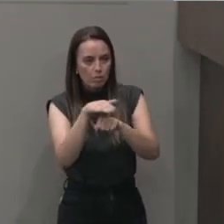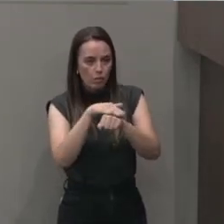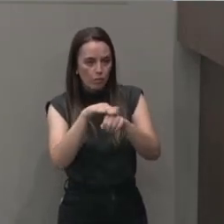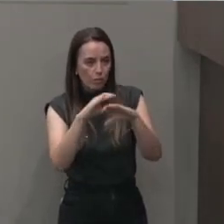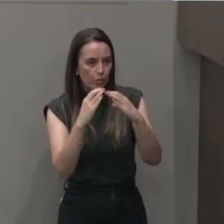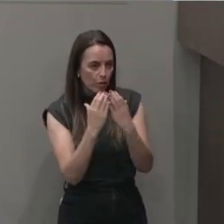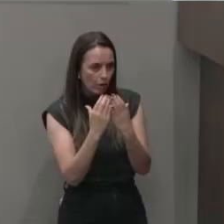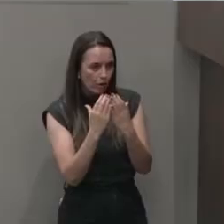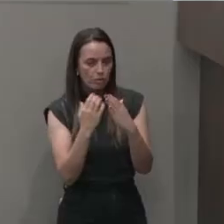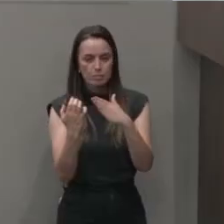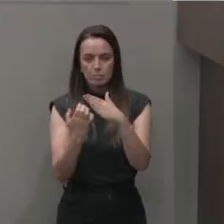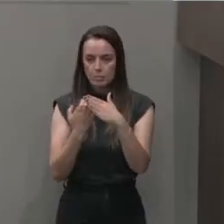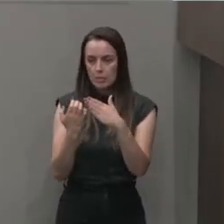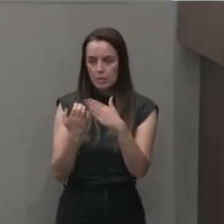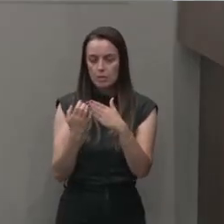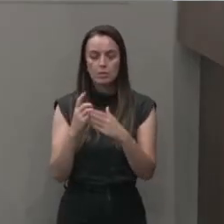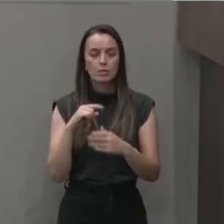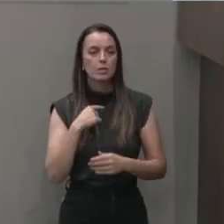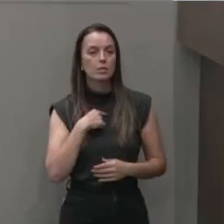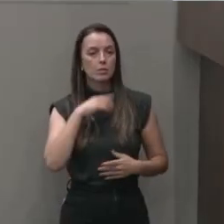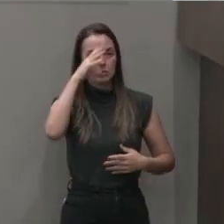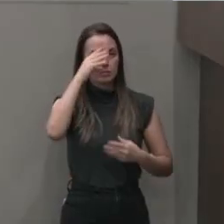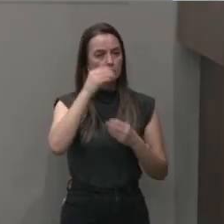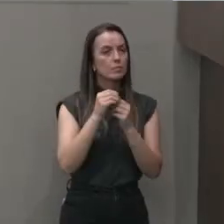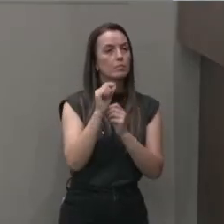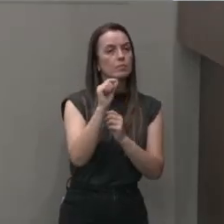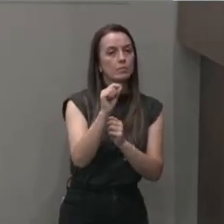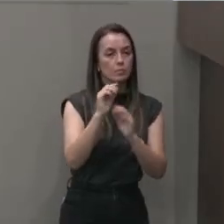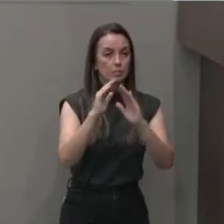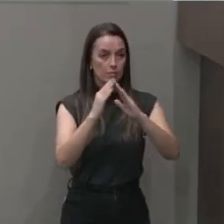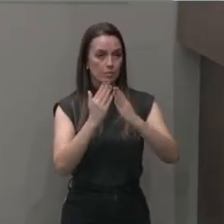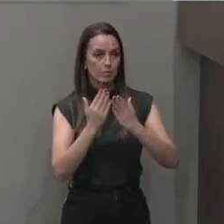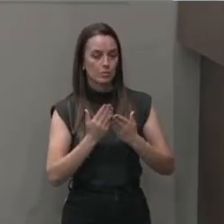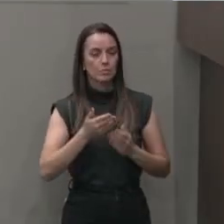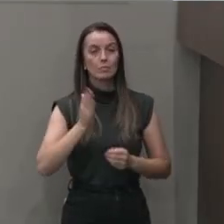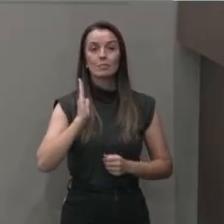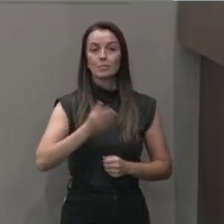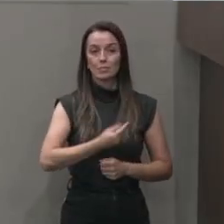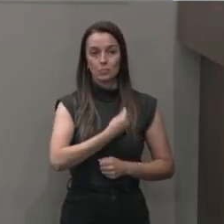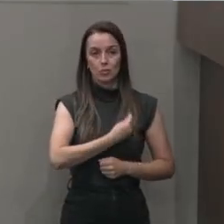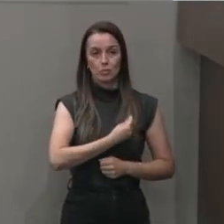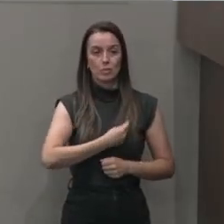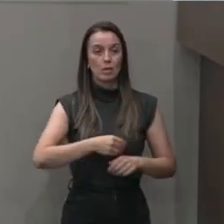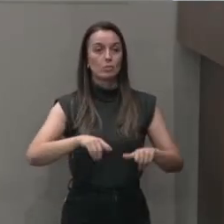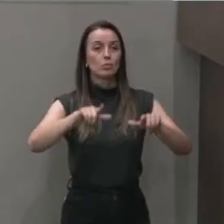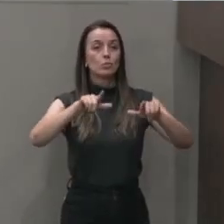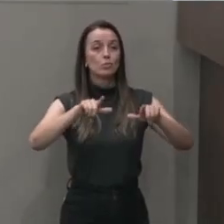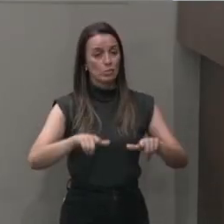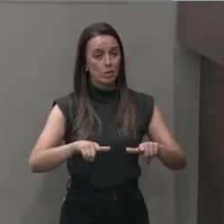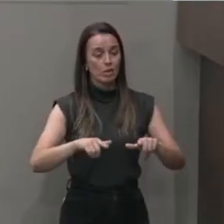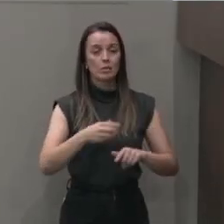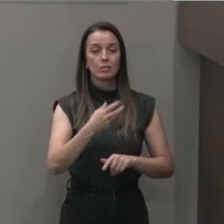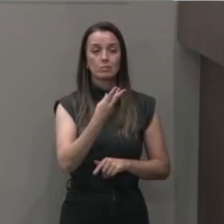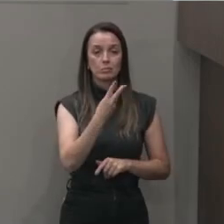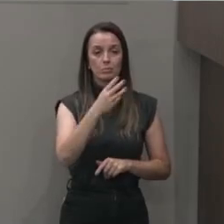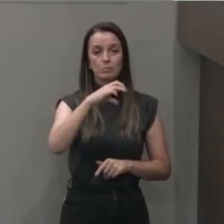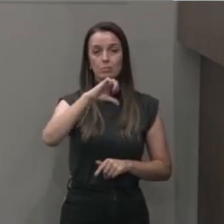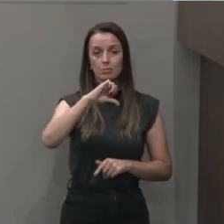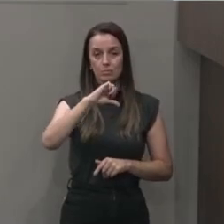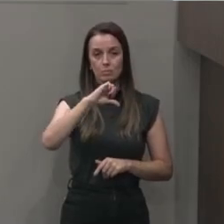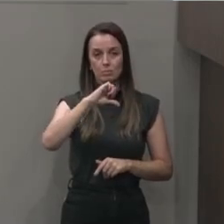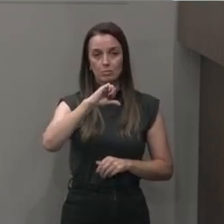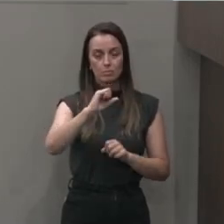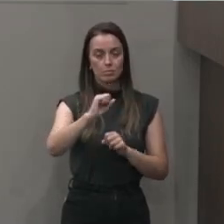aonde entendemos que a escola já está neste local há 39 anos. Então, uma